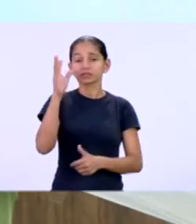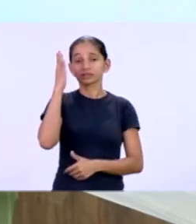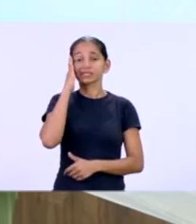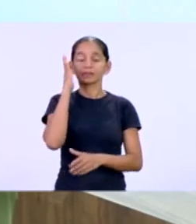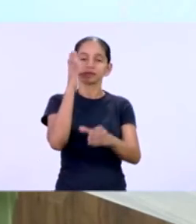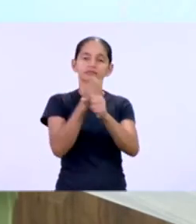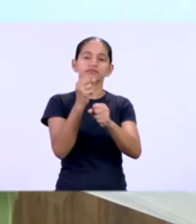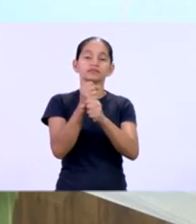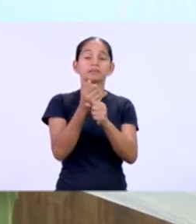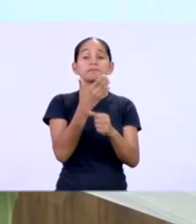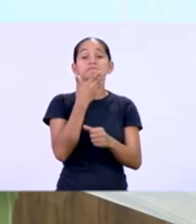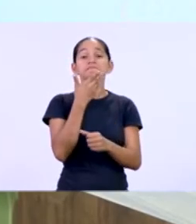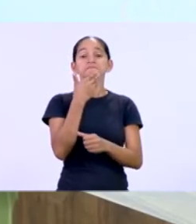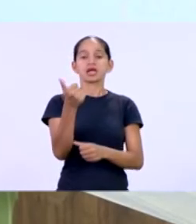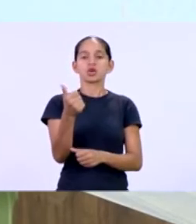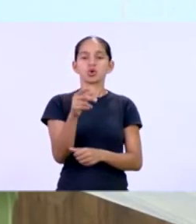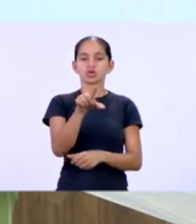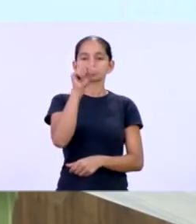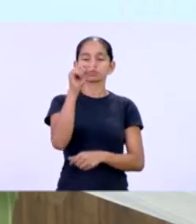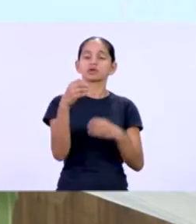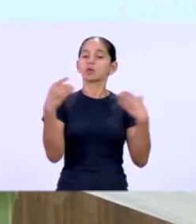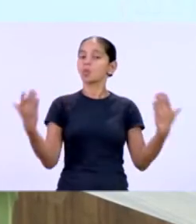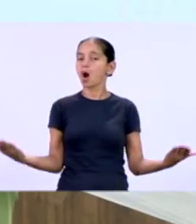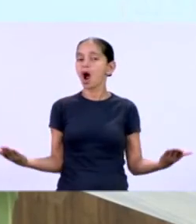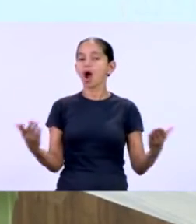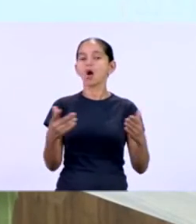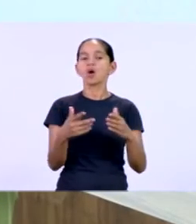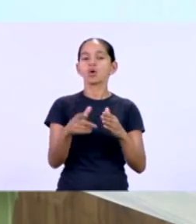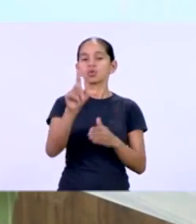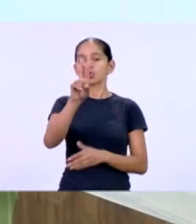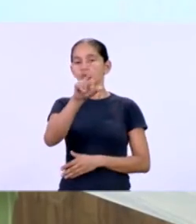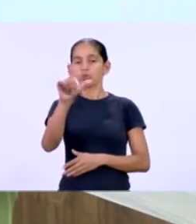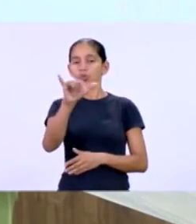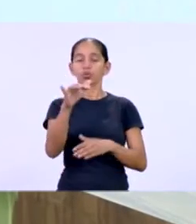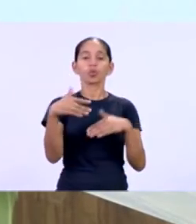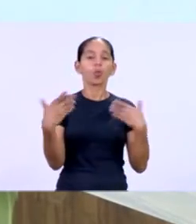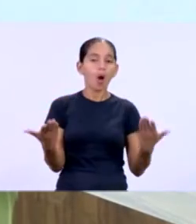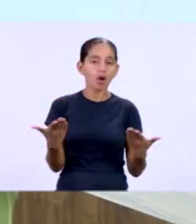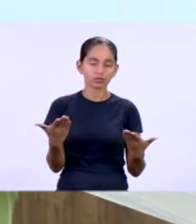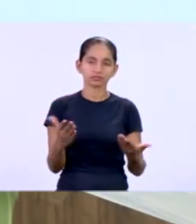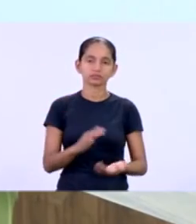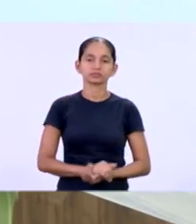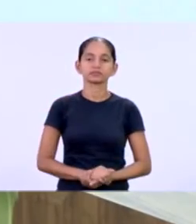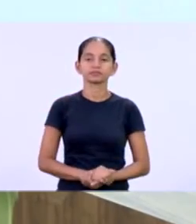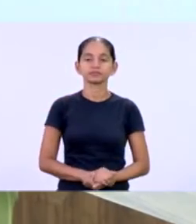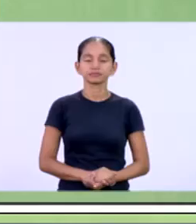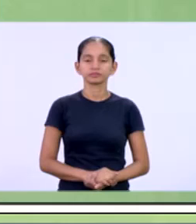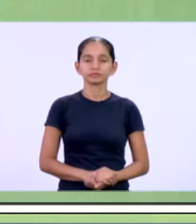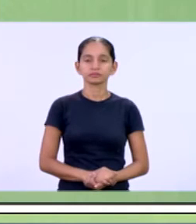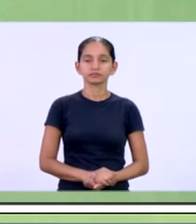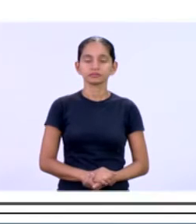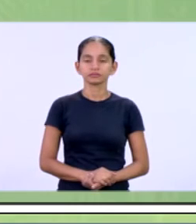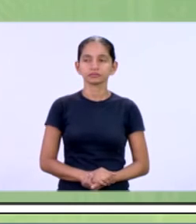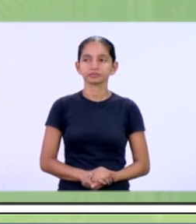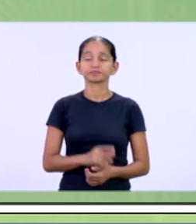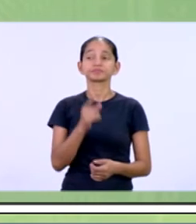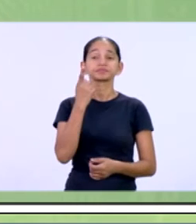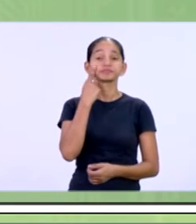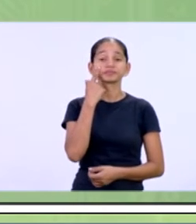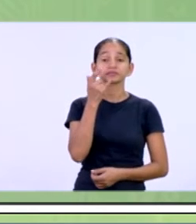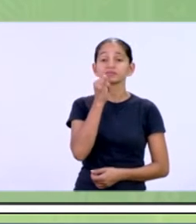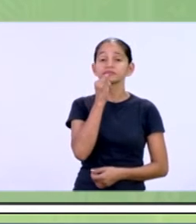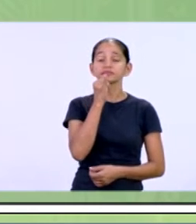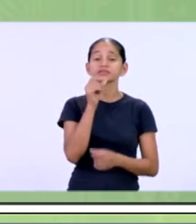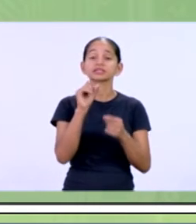cálculo da melhor forma de tributação entre o lucro presumido e o Simples Nacional. Ok? Vamos aqui fazer os